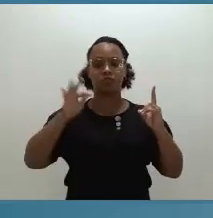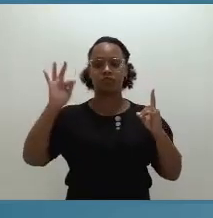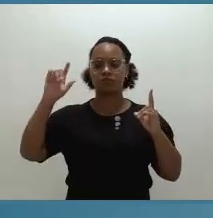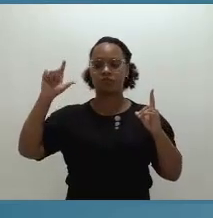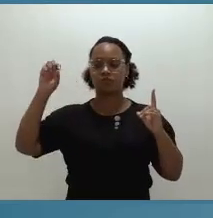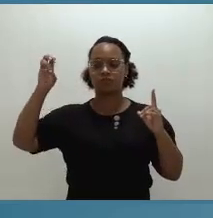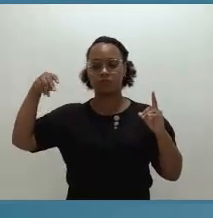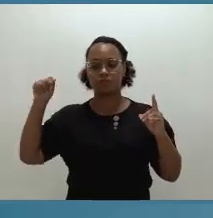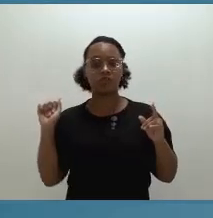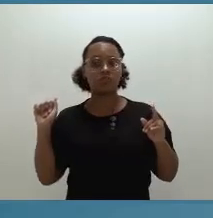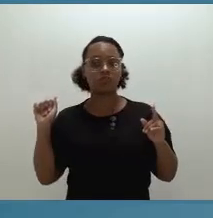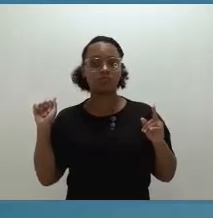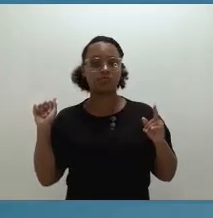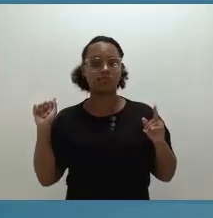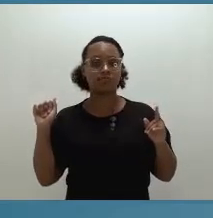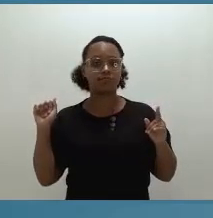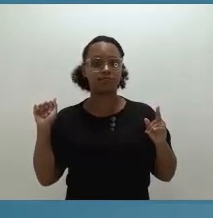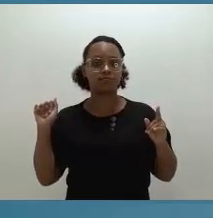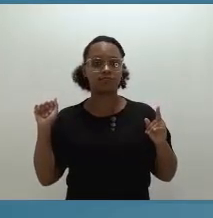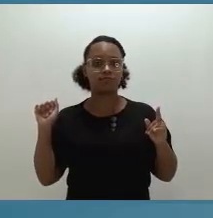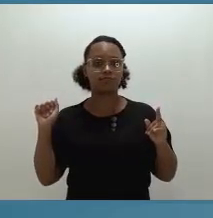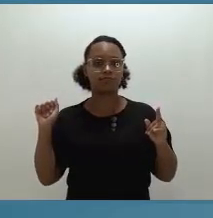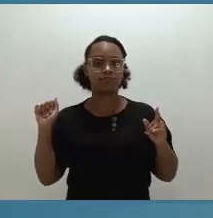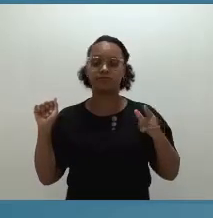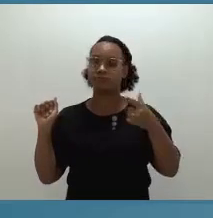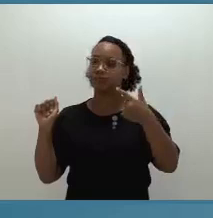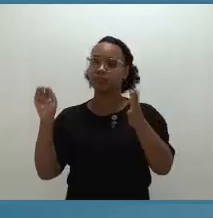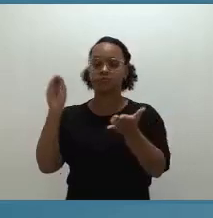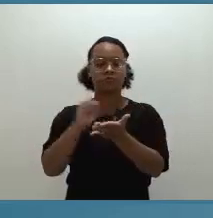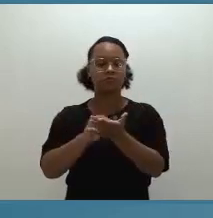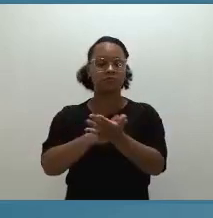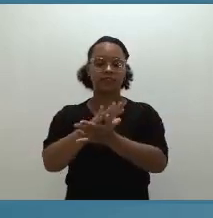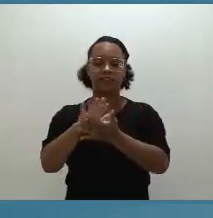havendo manifestação contrária, prorrogado